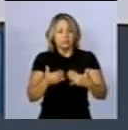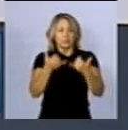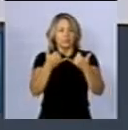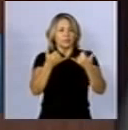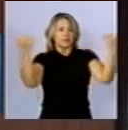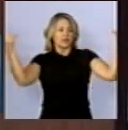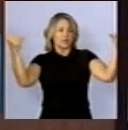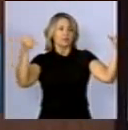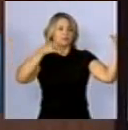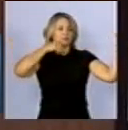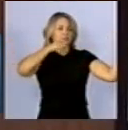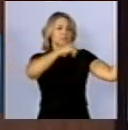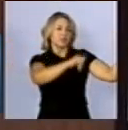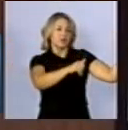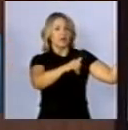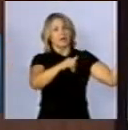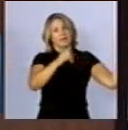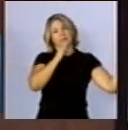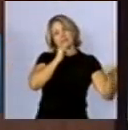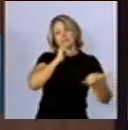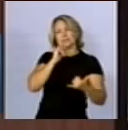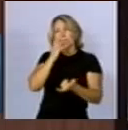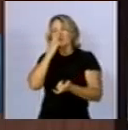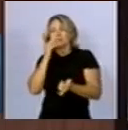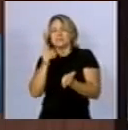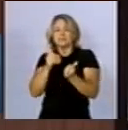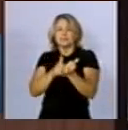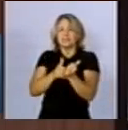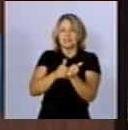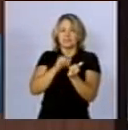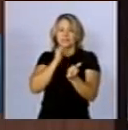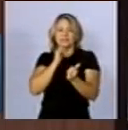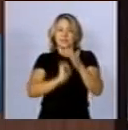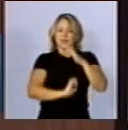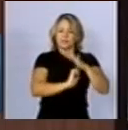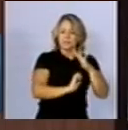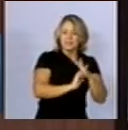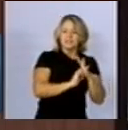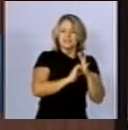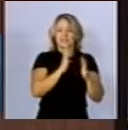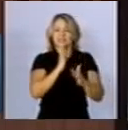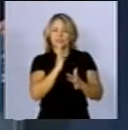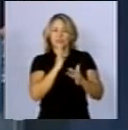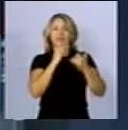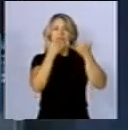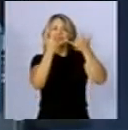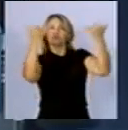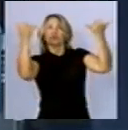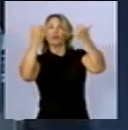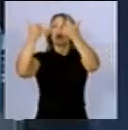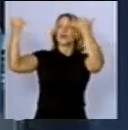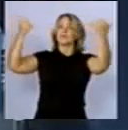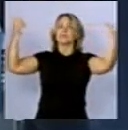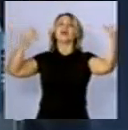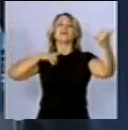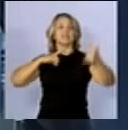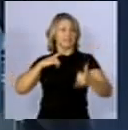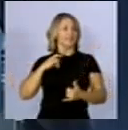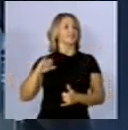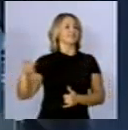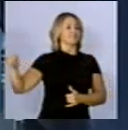da linha. É uma espécie de segredo do negócio, né? Empresas que conhecem uma determinada área onde passa uma linha tem vantagens.